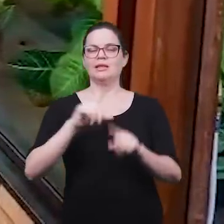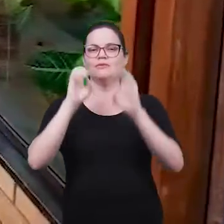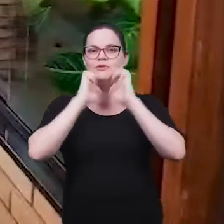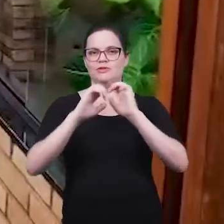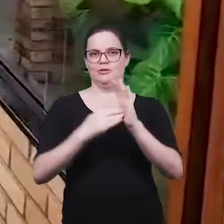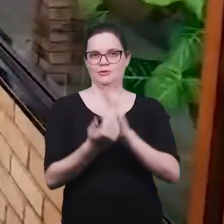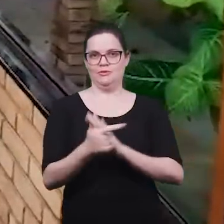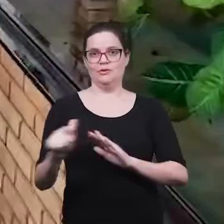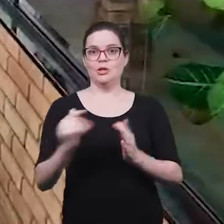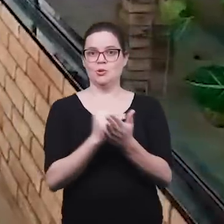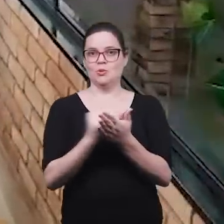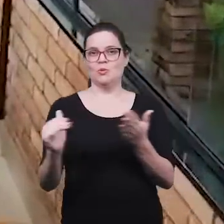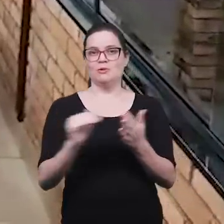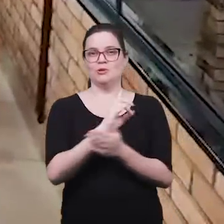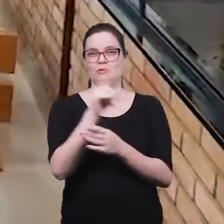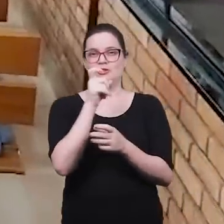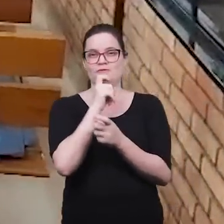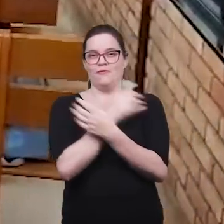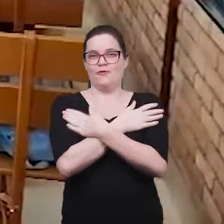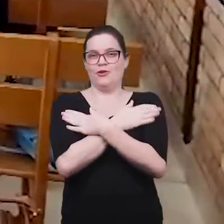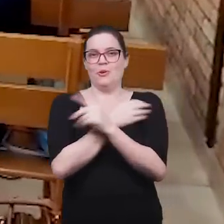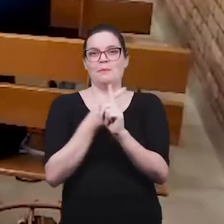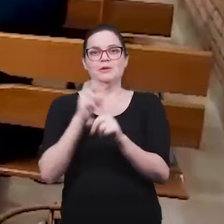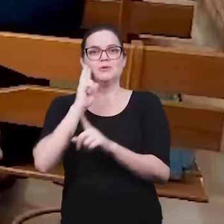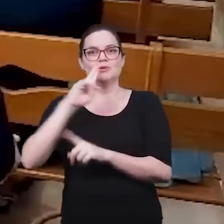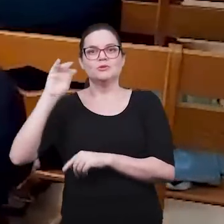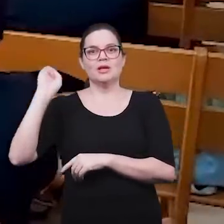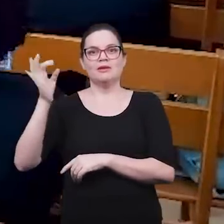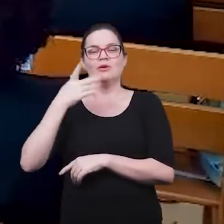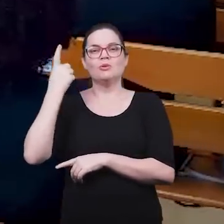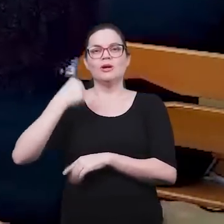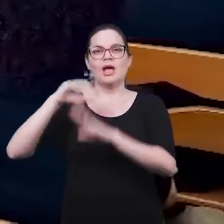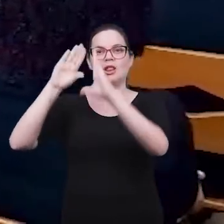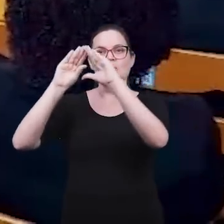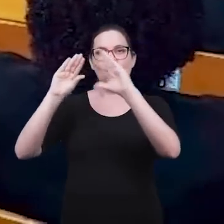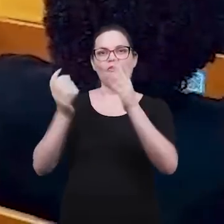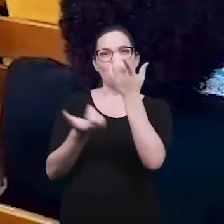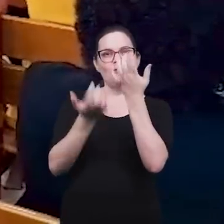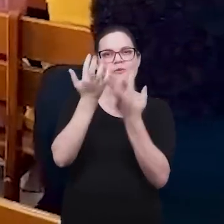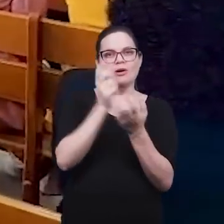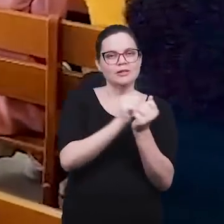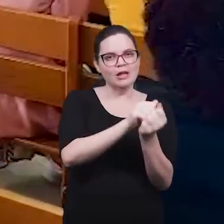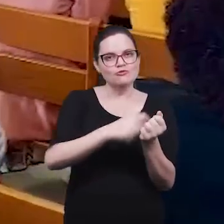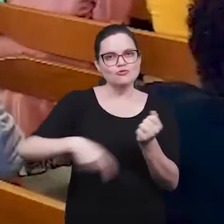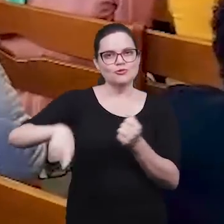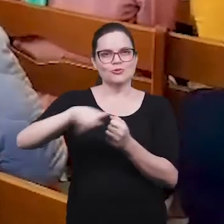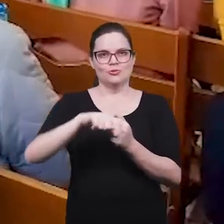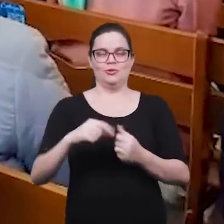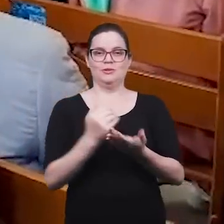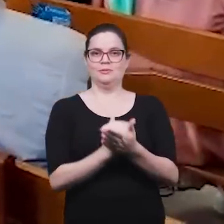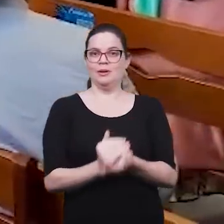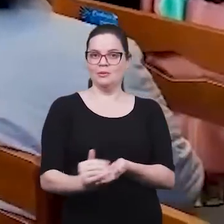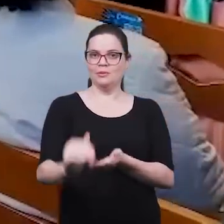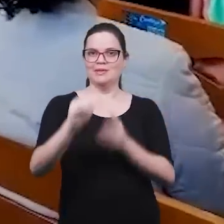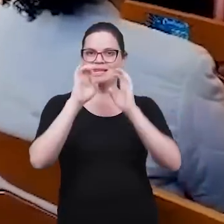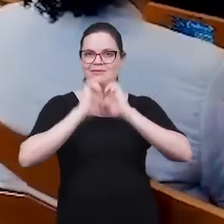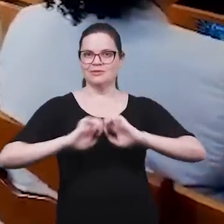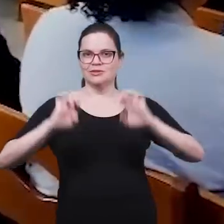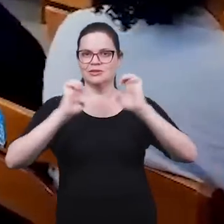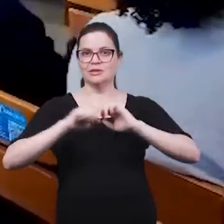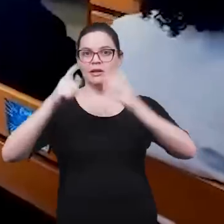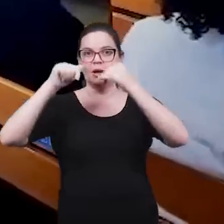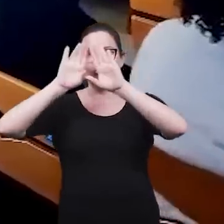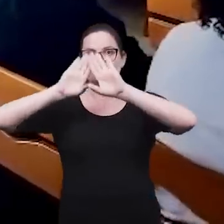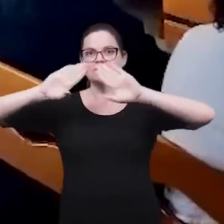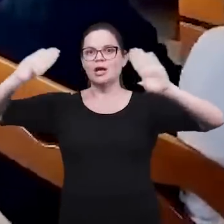dia começou frio e nublado, mas o Senhor revelou que uma nuvem de fogo acompanharia os irmãos. E ao iniciar a evangelização, o céu